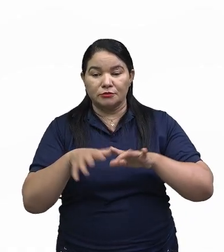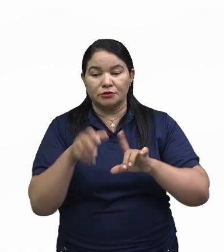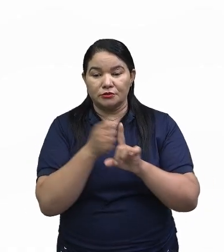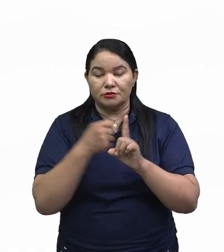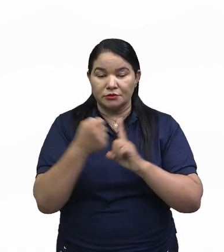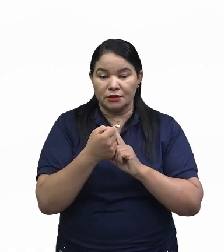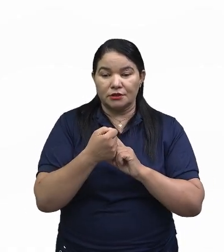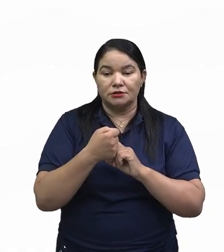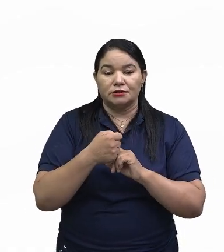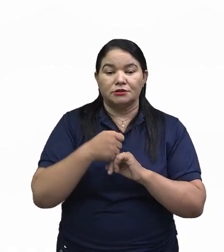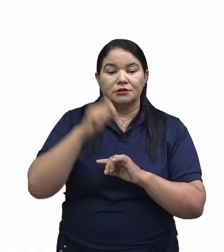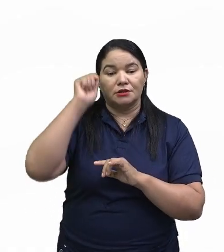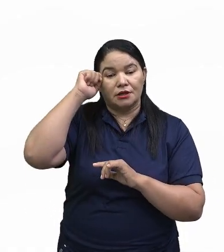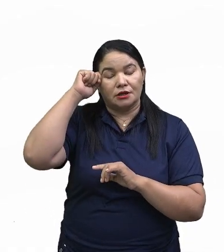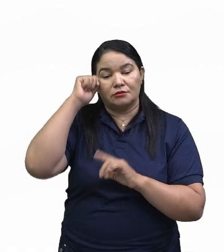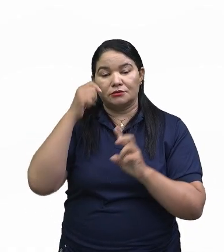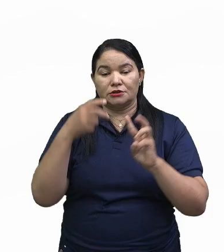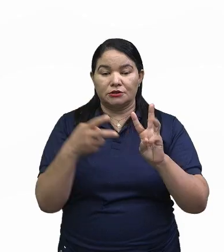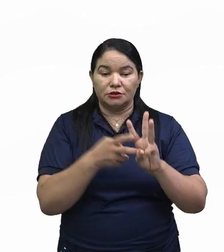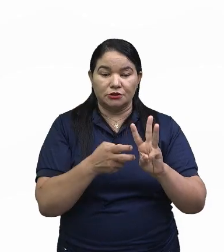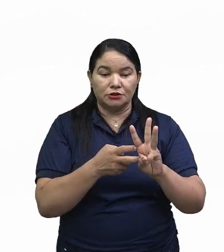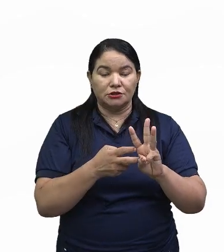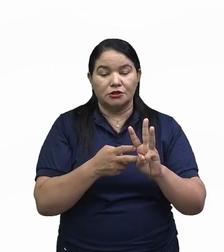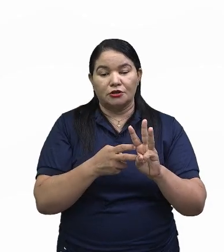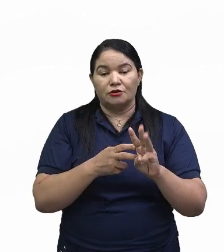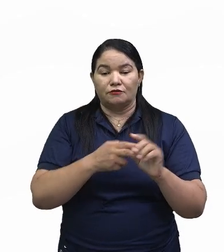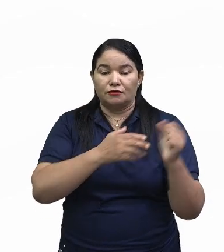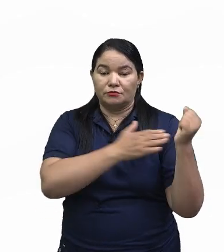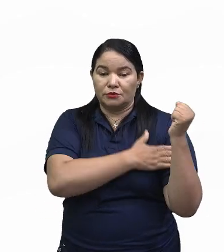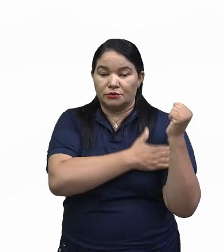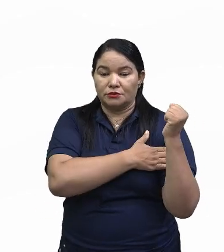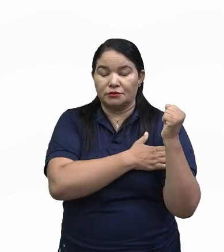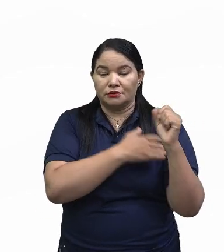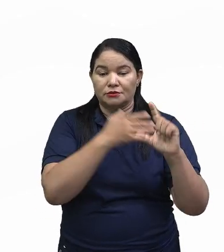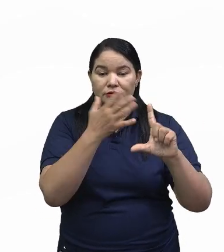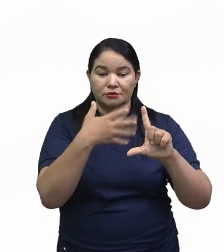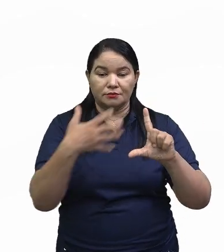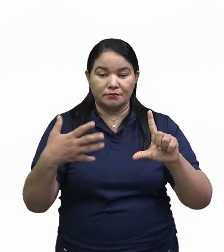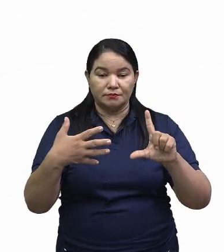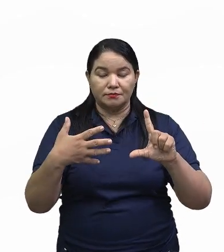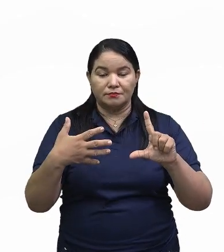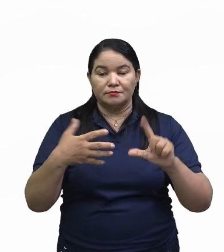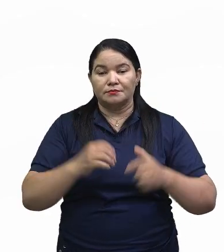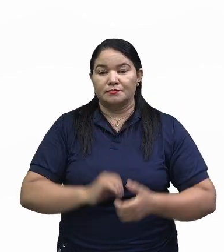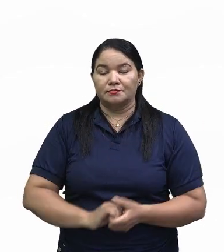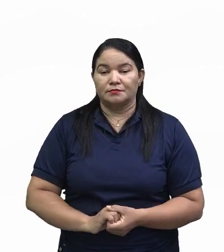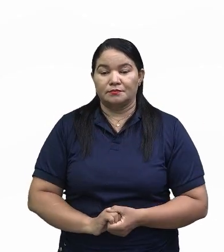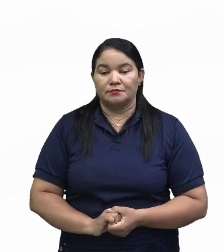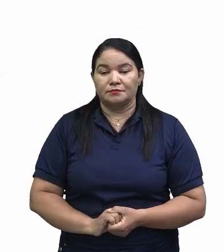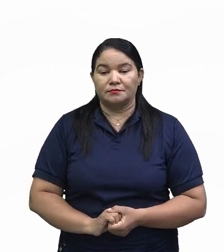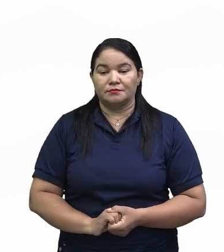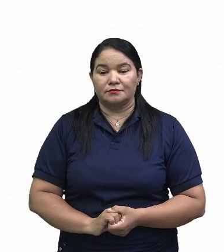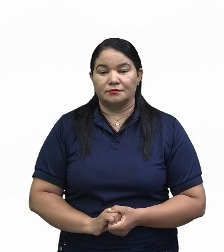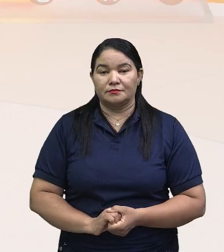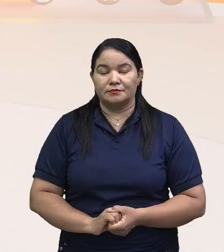movimentos sociais, negro, indígena, feminista e LGBTQIAP+.